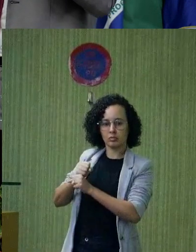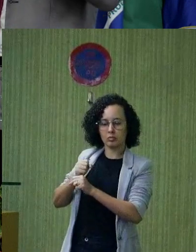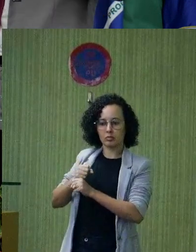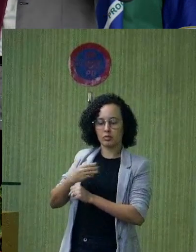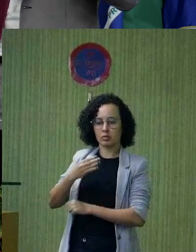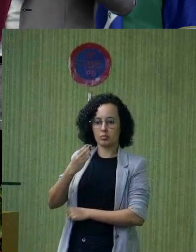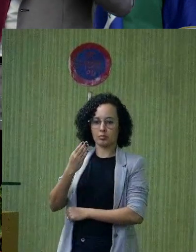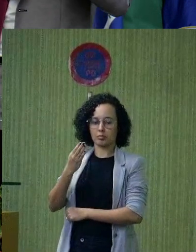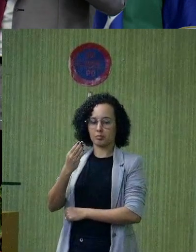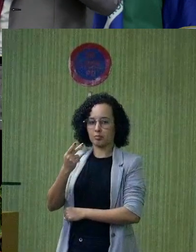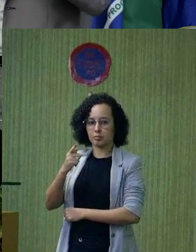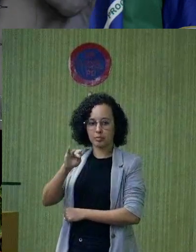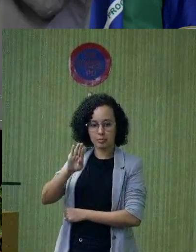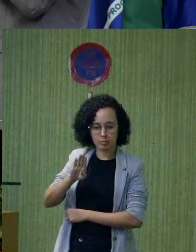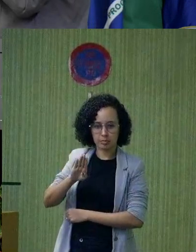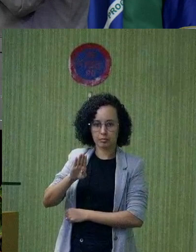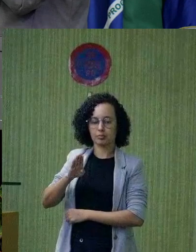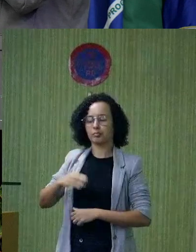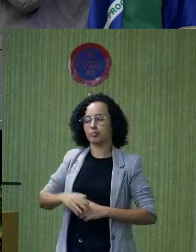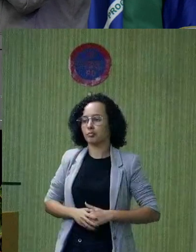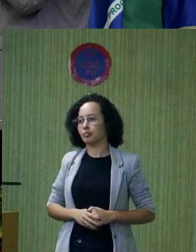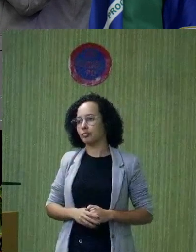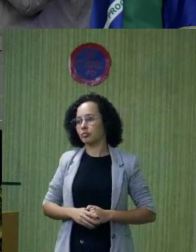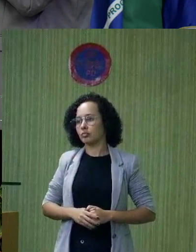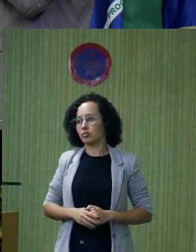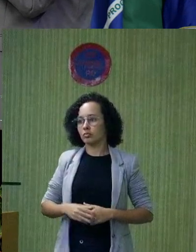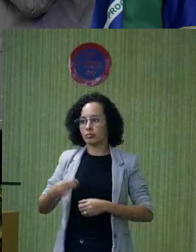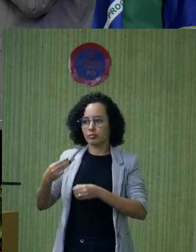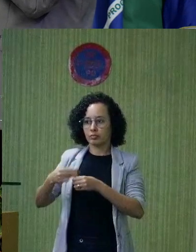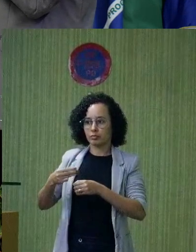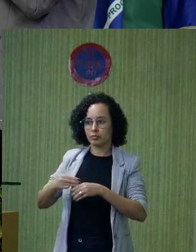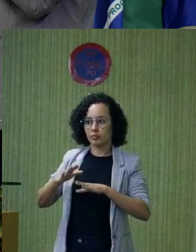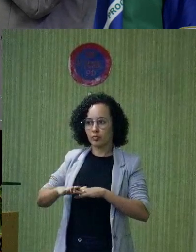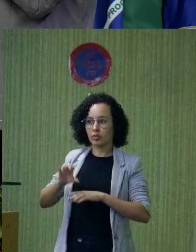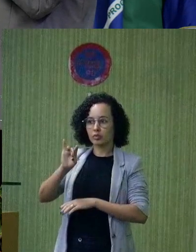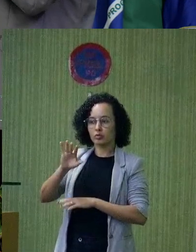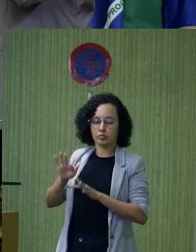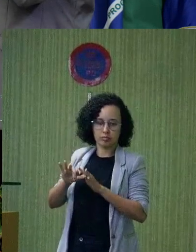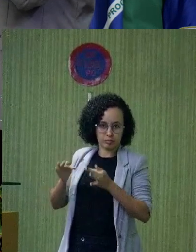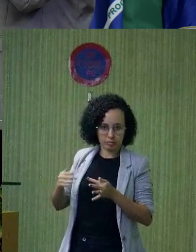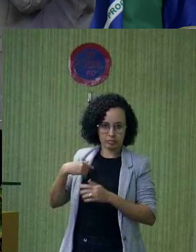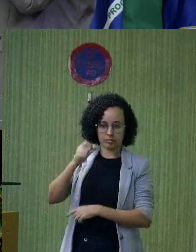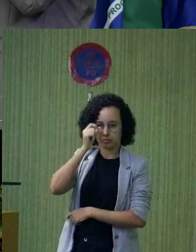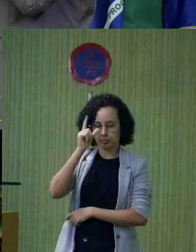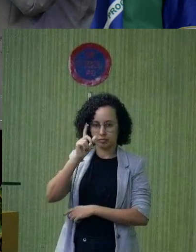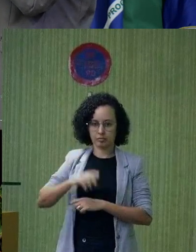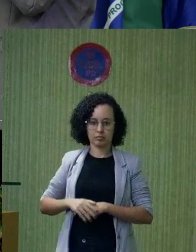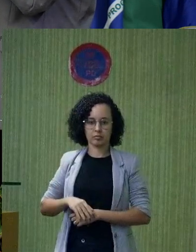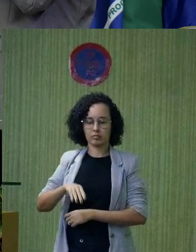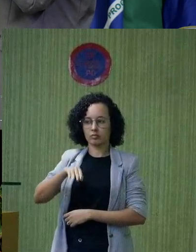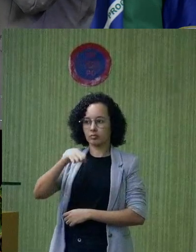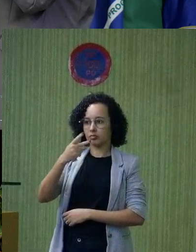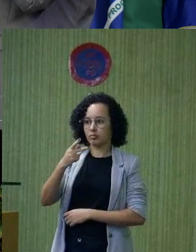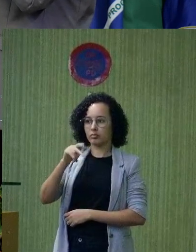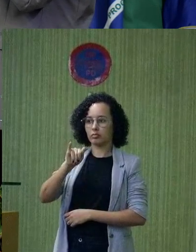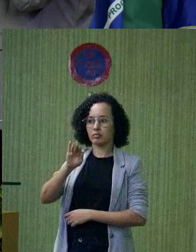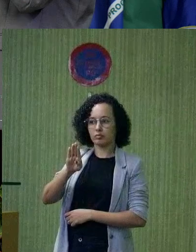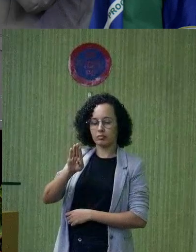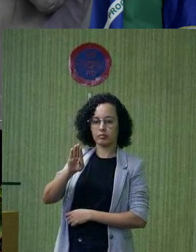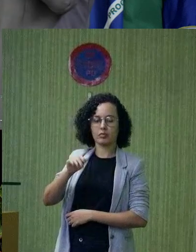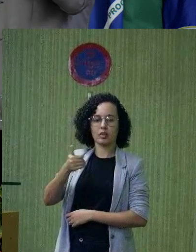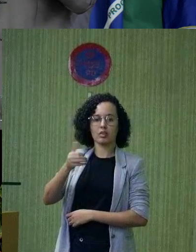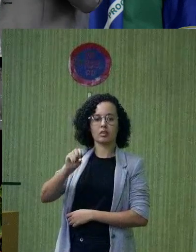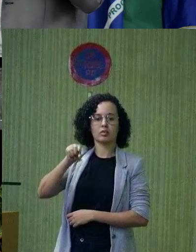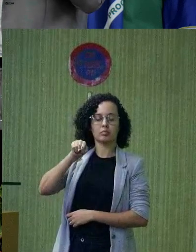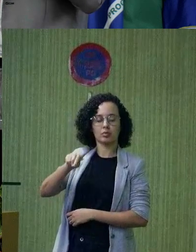município Claro que eu sei que não é assim tão simples né mas enfim só pra gente ter uma ideia né o PIB do Brasil em 2023 foi de 10 10.9